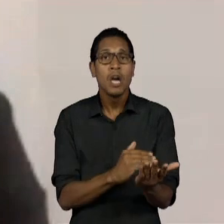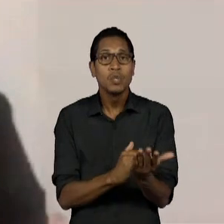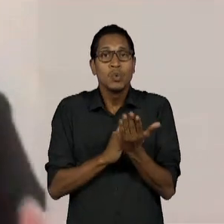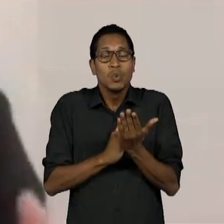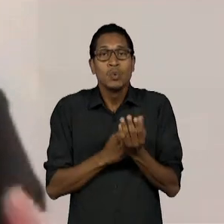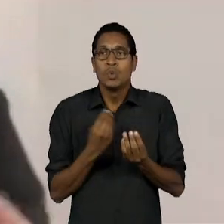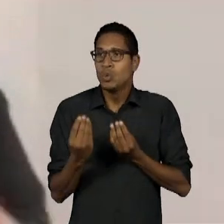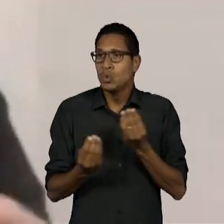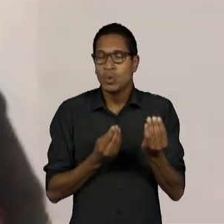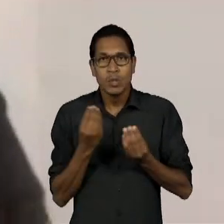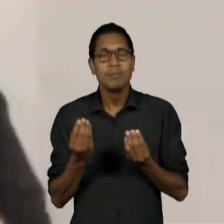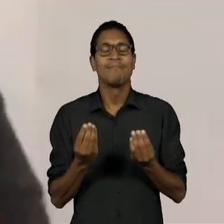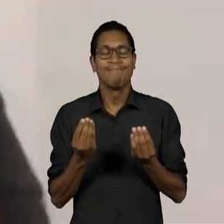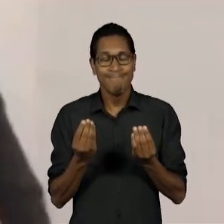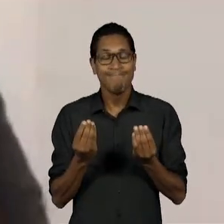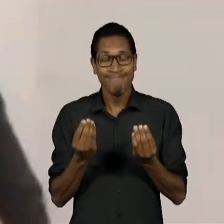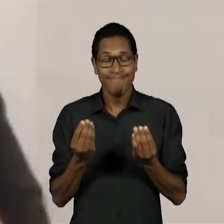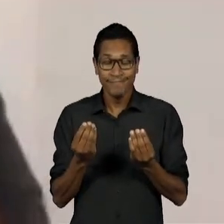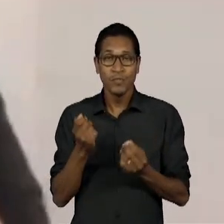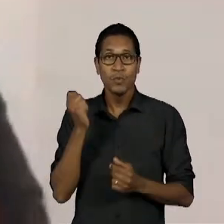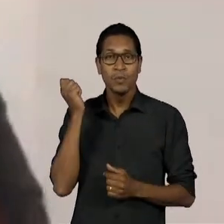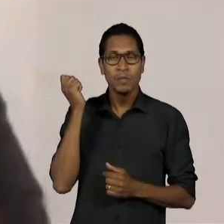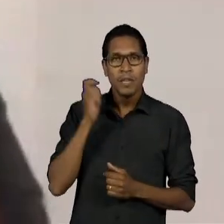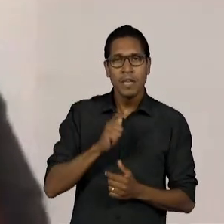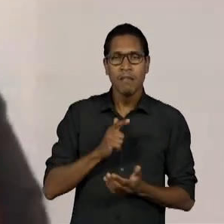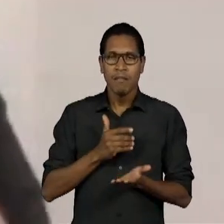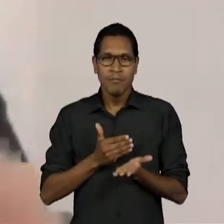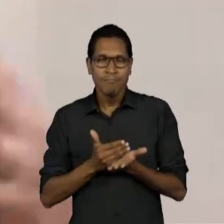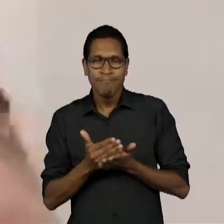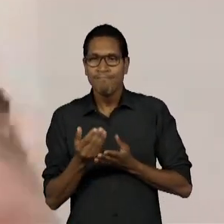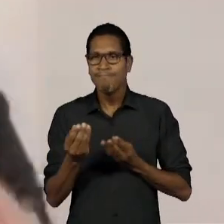vezes você tem certas